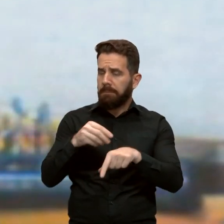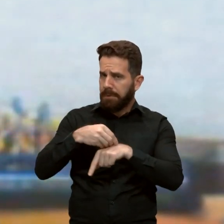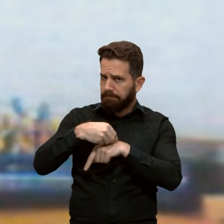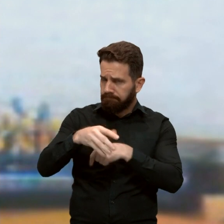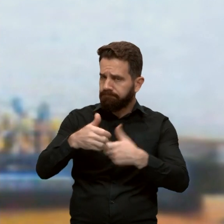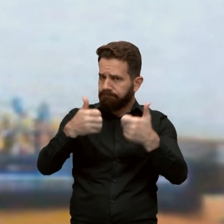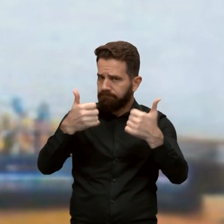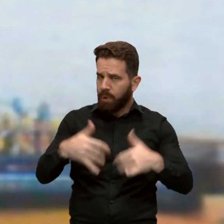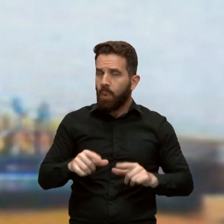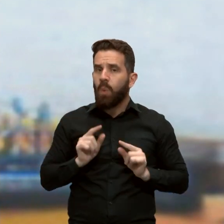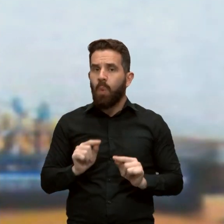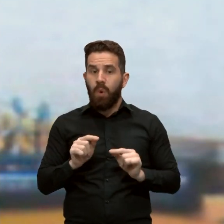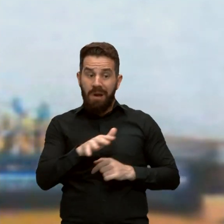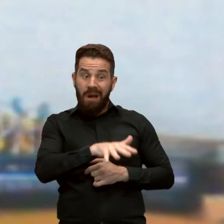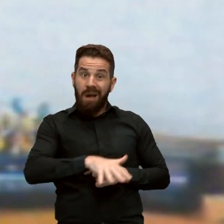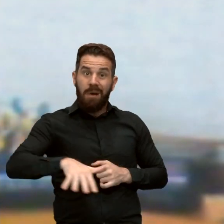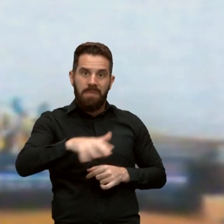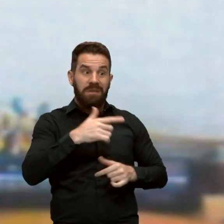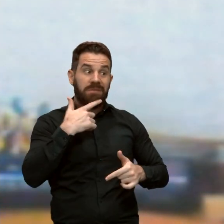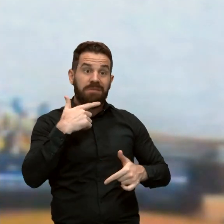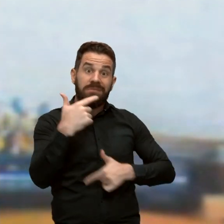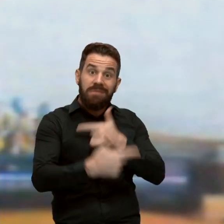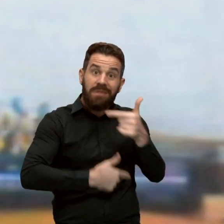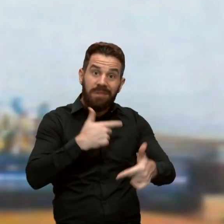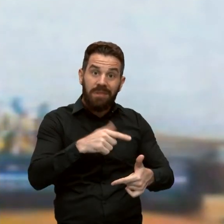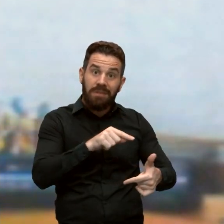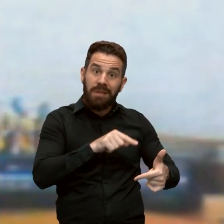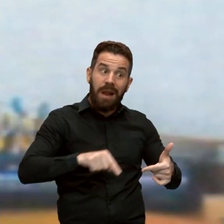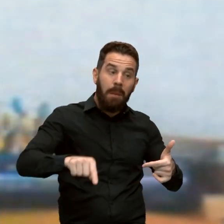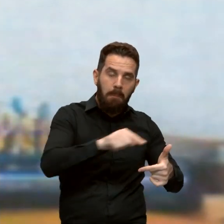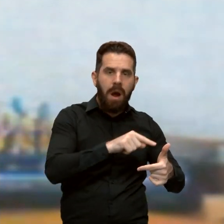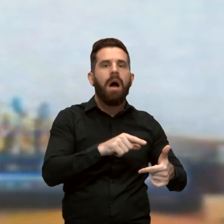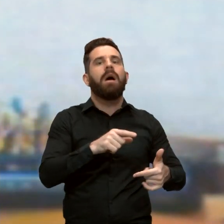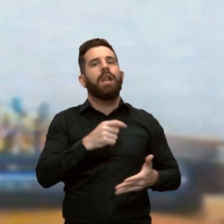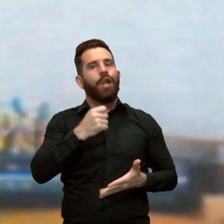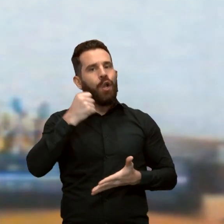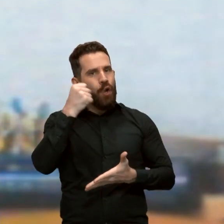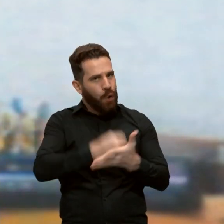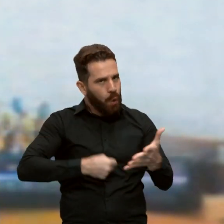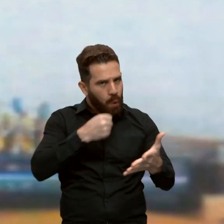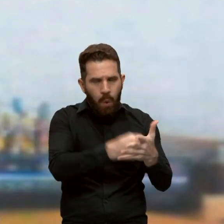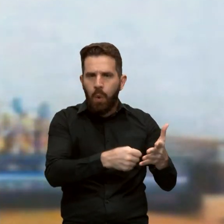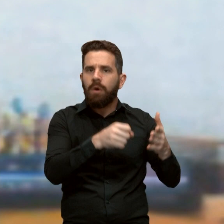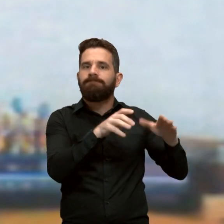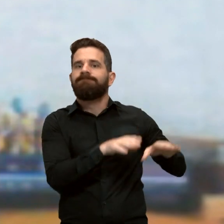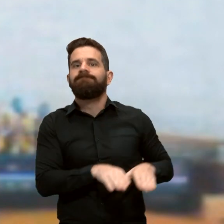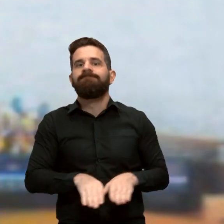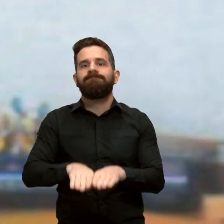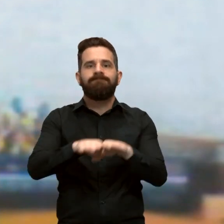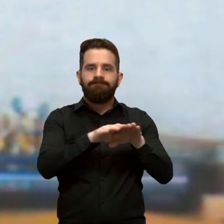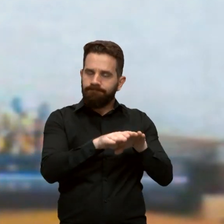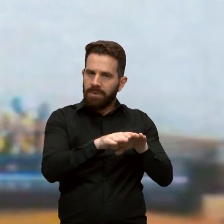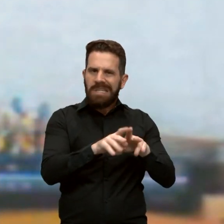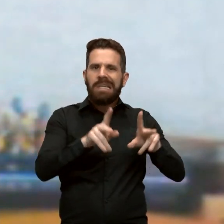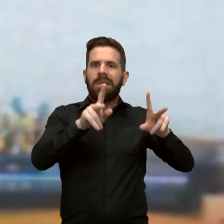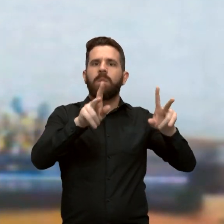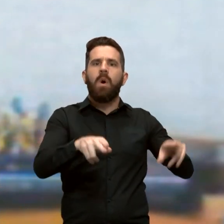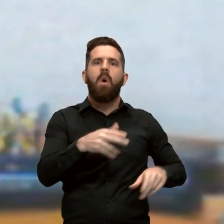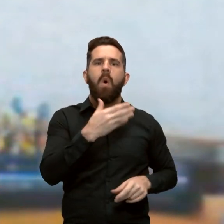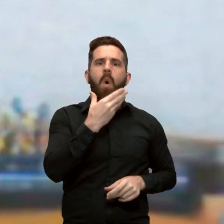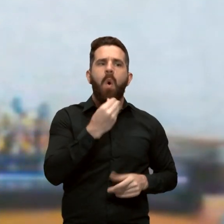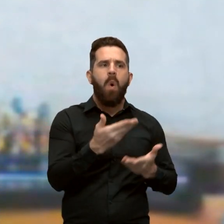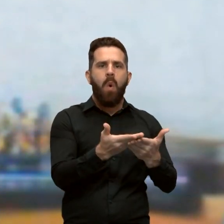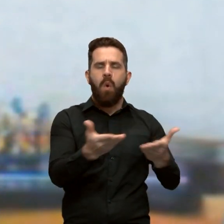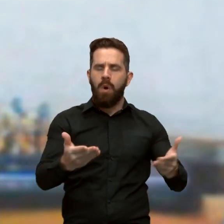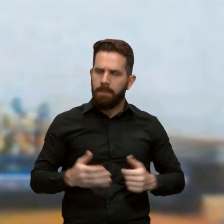no ambiente de trabalho, ela também já luta para ter o mesmo espaço que o homem, não é? Então,